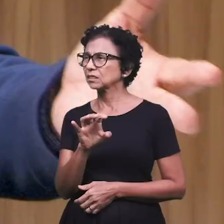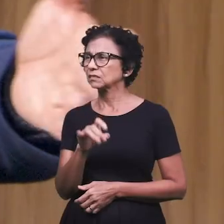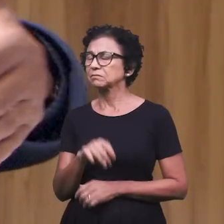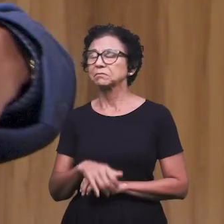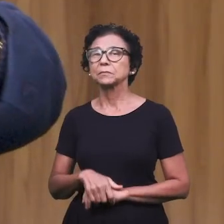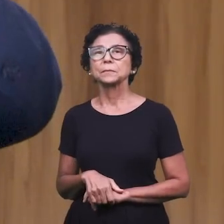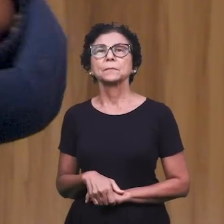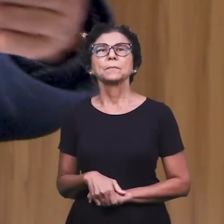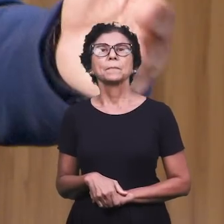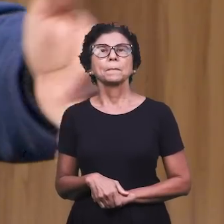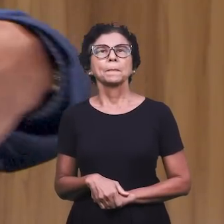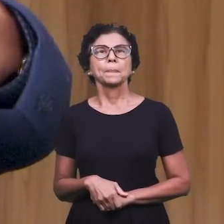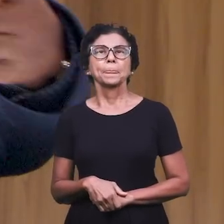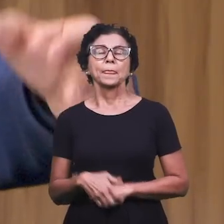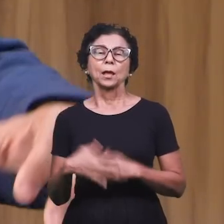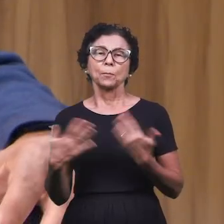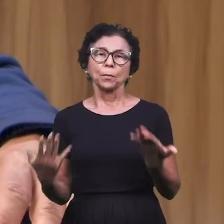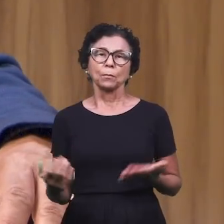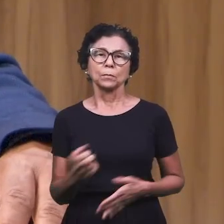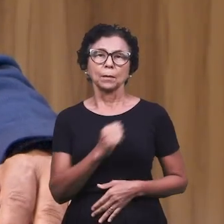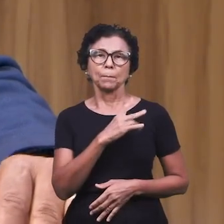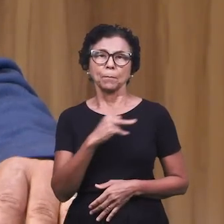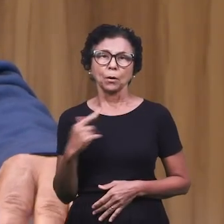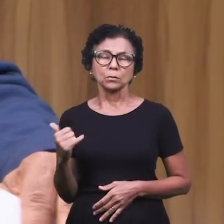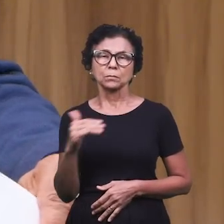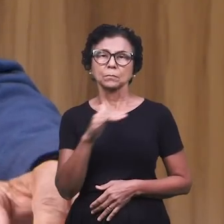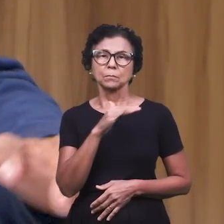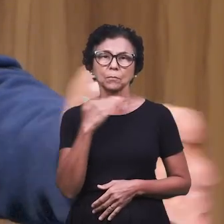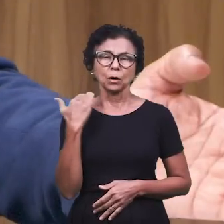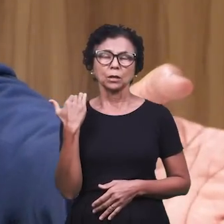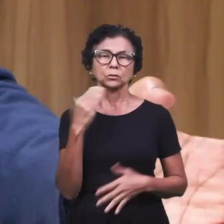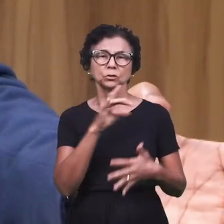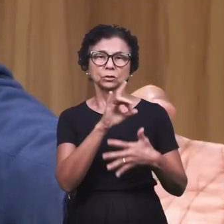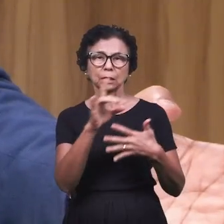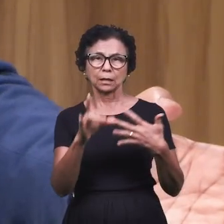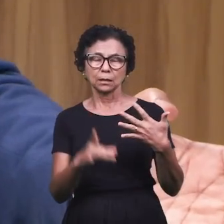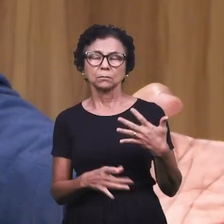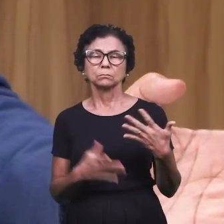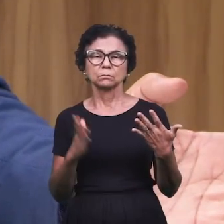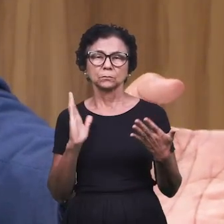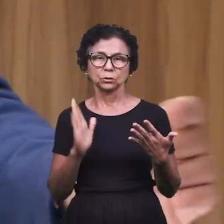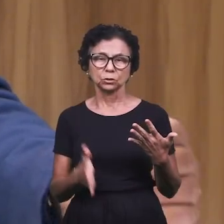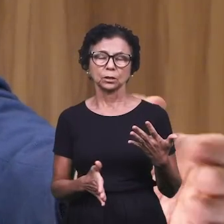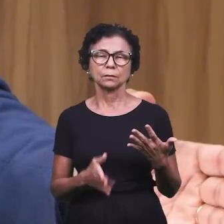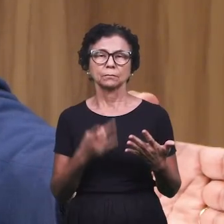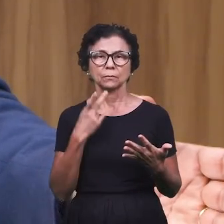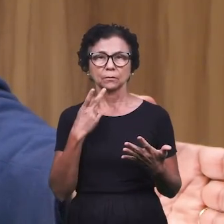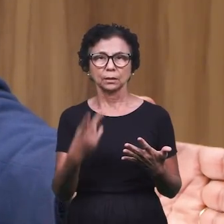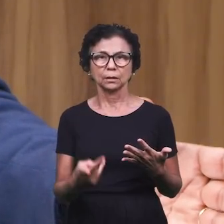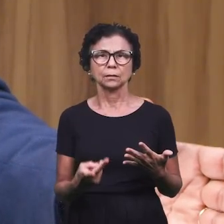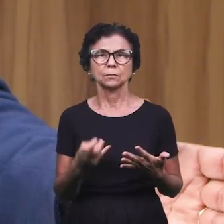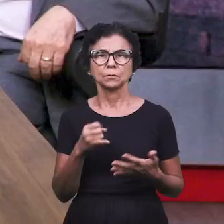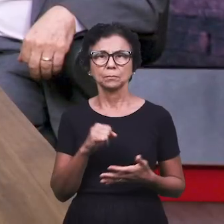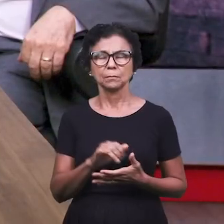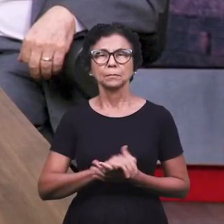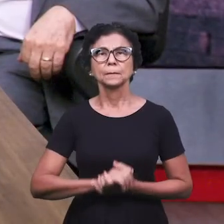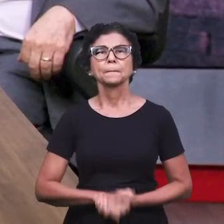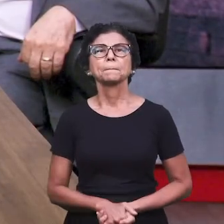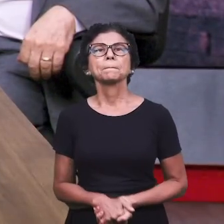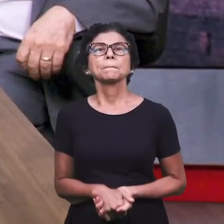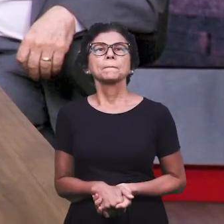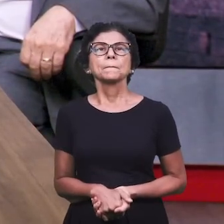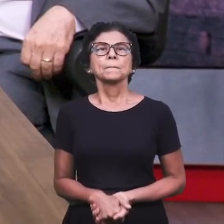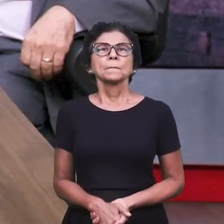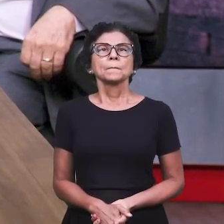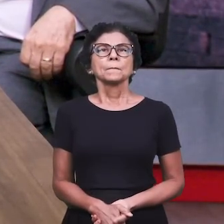Nós já falamos sobre a morte de cada apóstolo isso aqui, então não precisamos repetir, mas talvez o Zelote, tivesse dado alguma palavra sobre os Zelotes. Eu